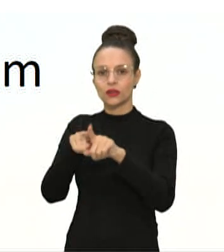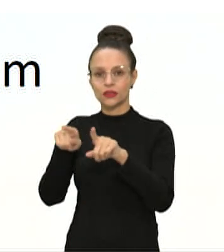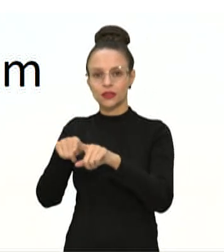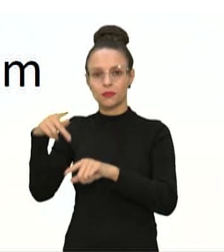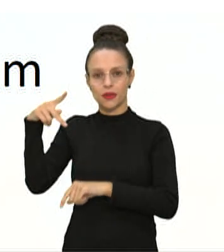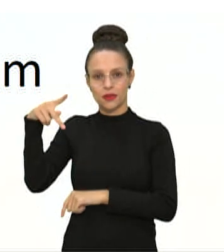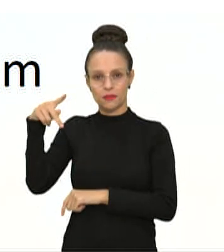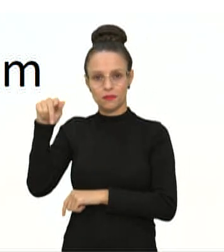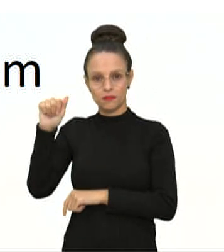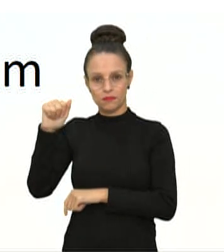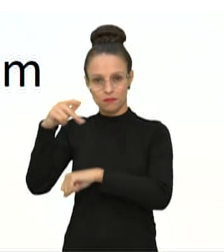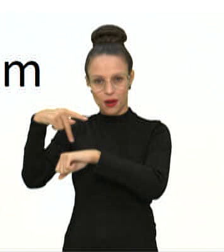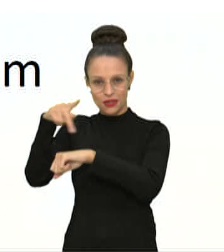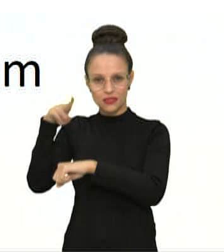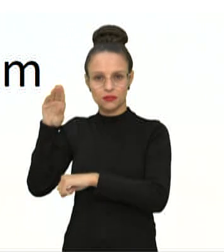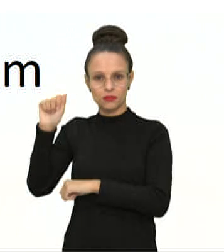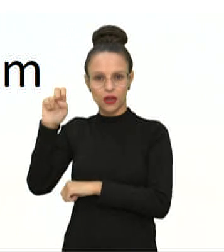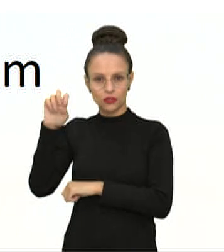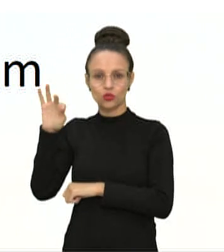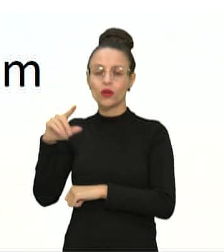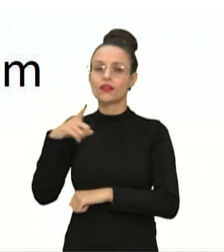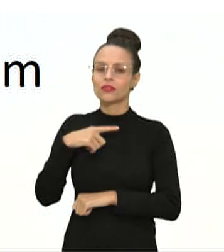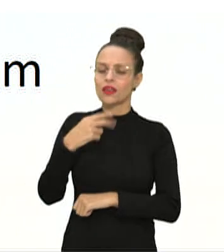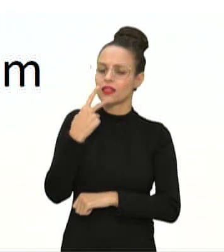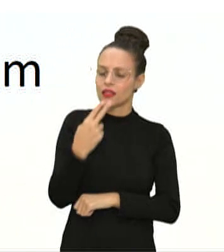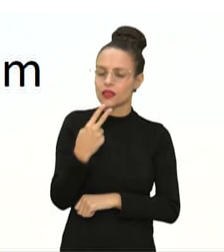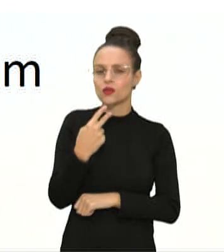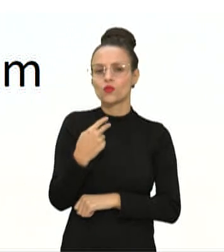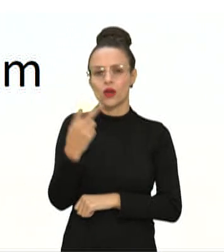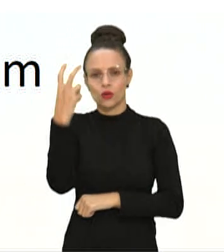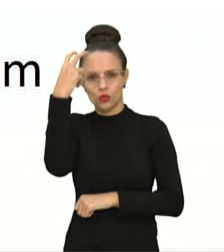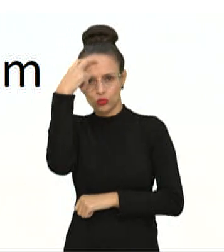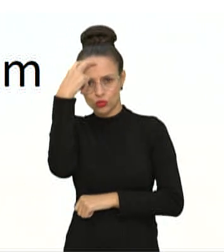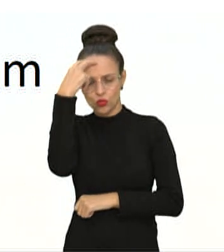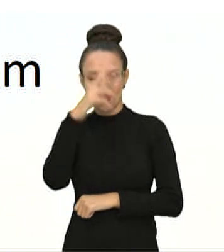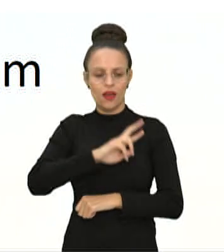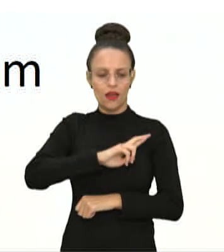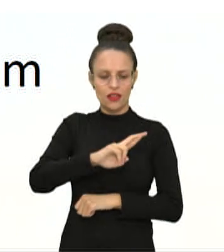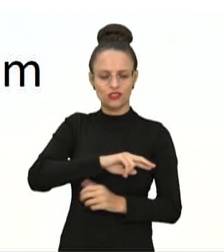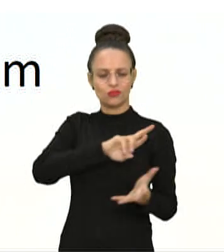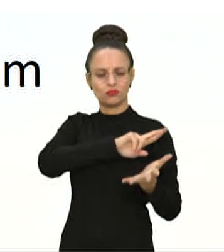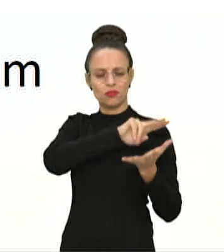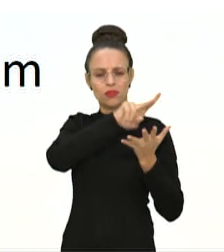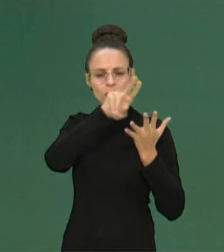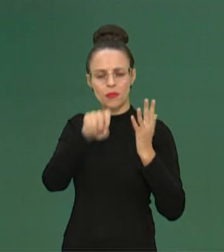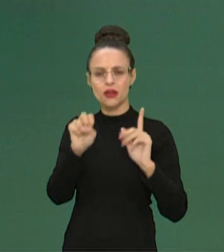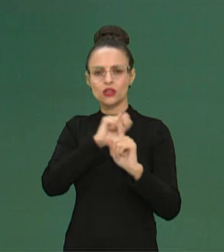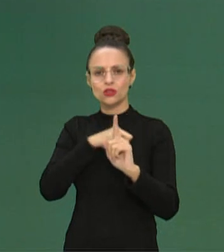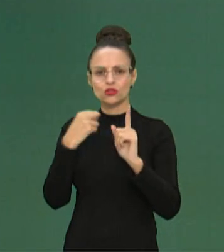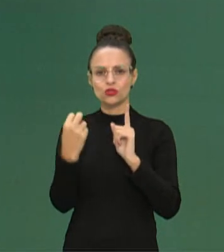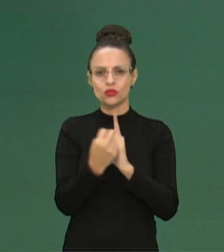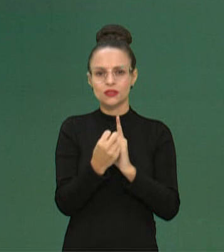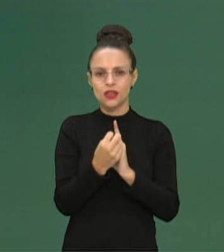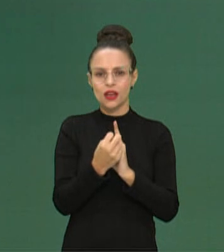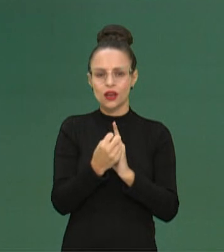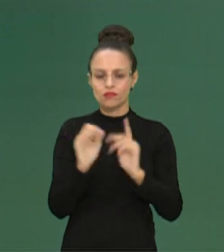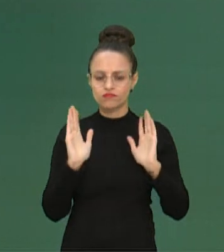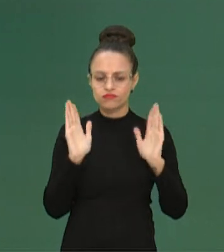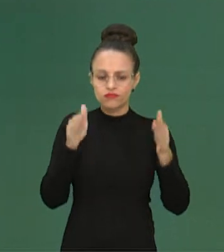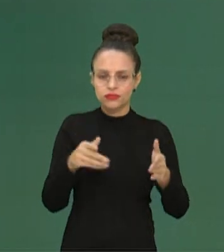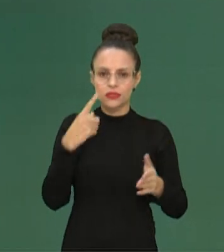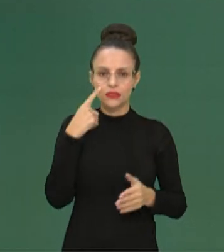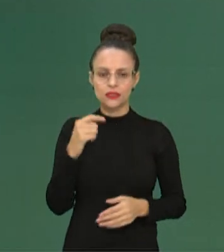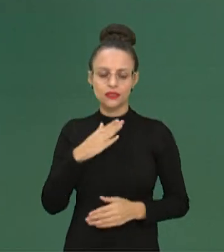tem costumes, que tem religião, entre outros elementos sociais que despertam o interesse da